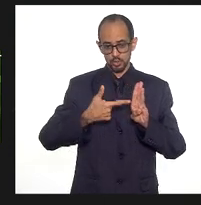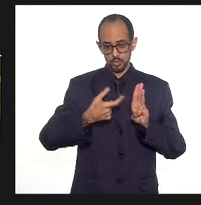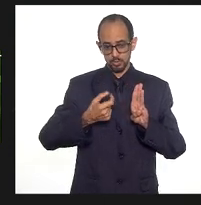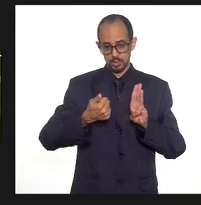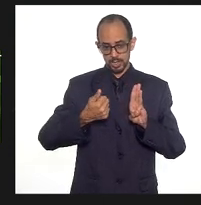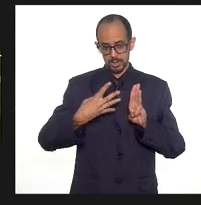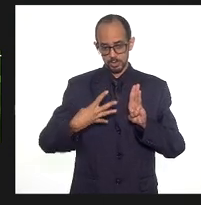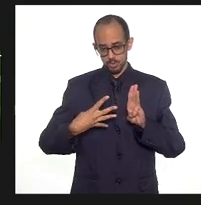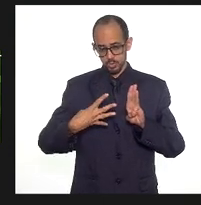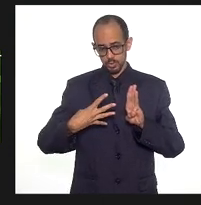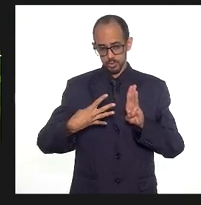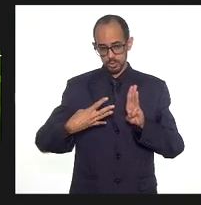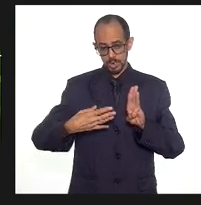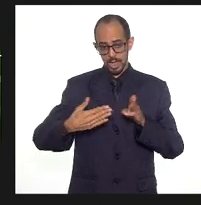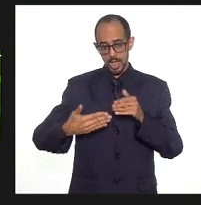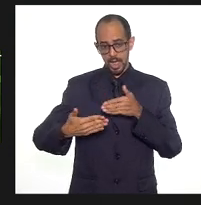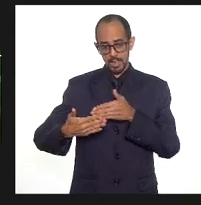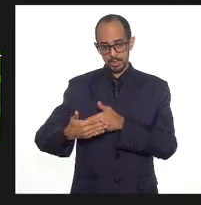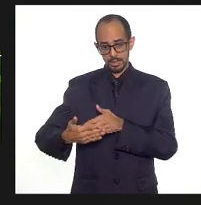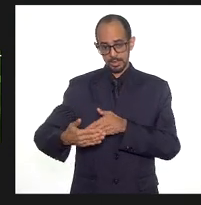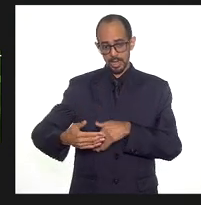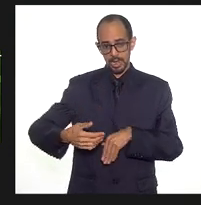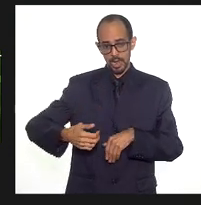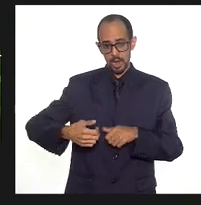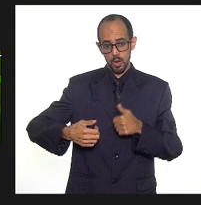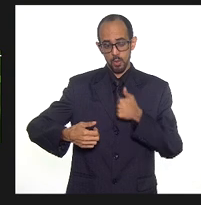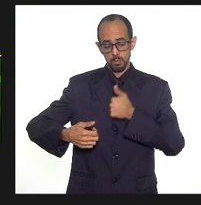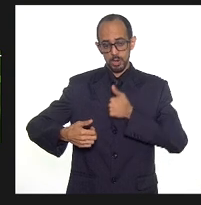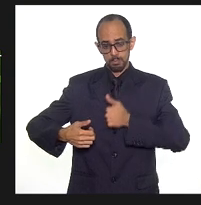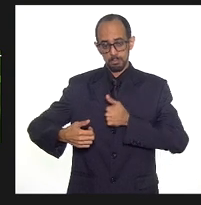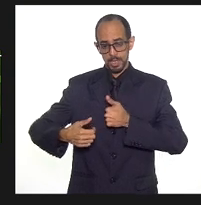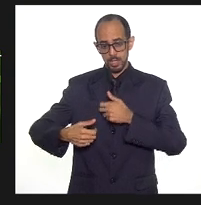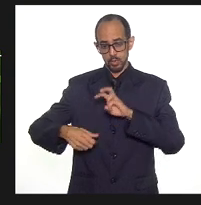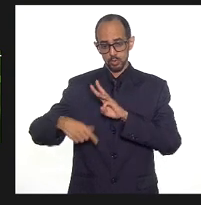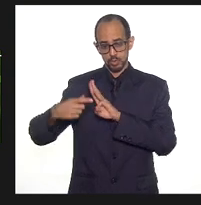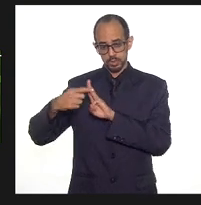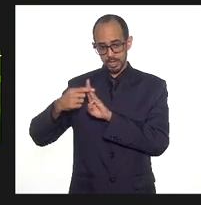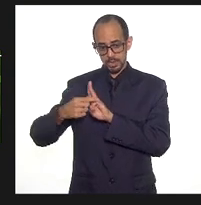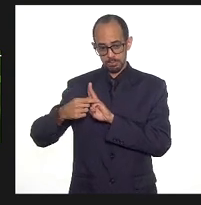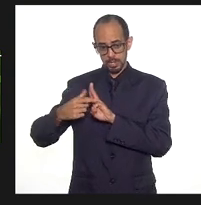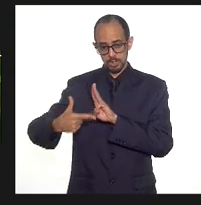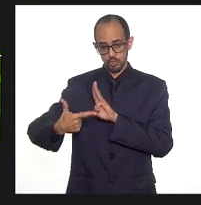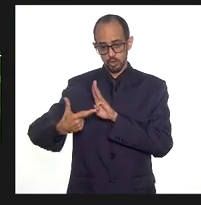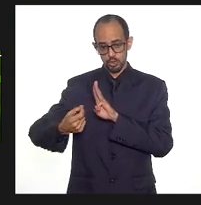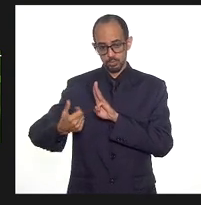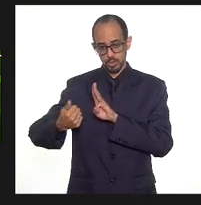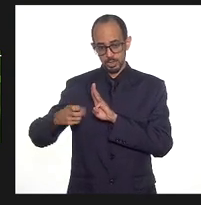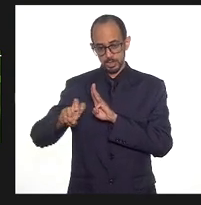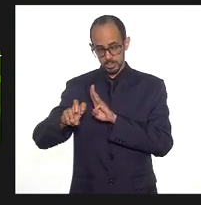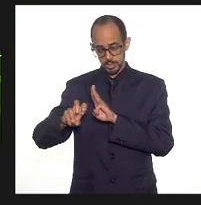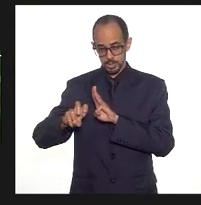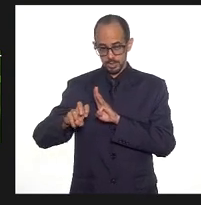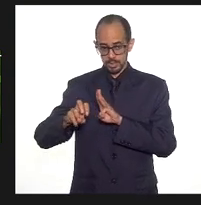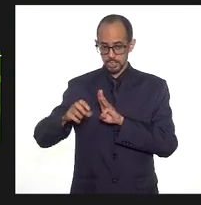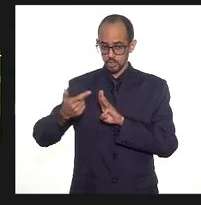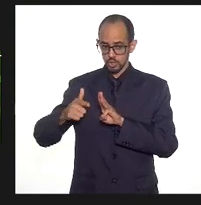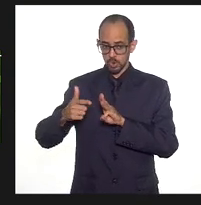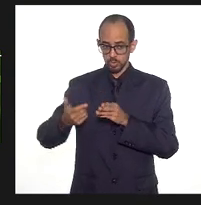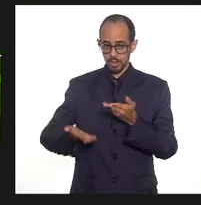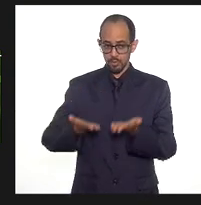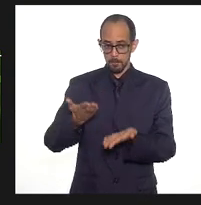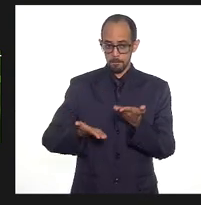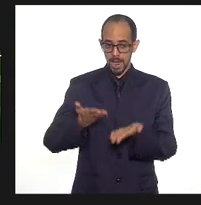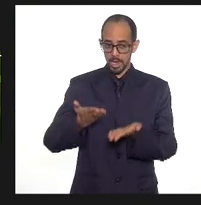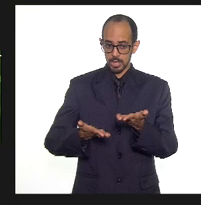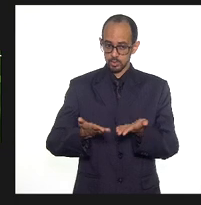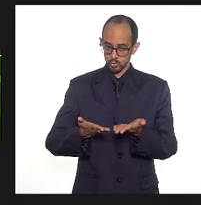semestre de 2015, nós ficamos sem balanço auditado, muito embora tenhamos informado ao mercado sem parecer de